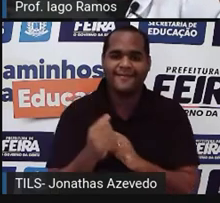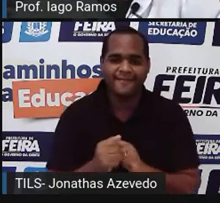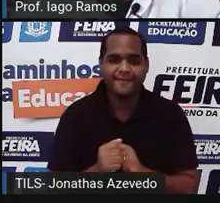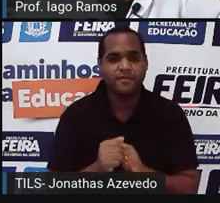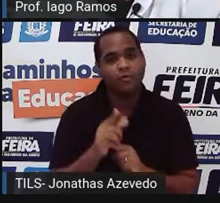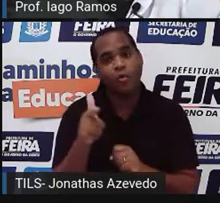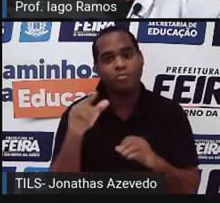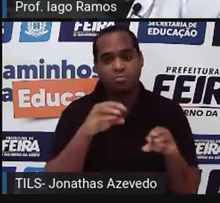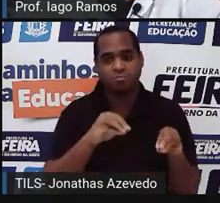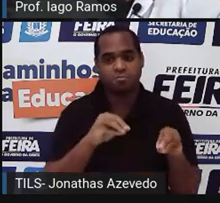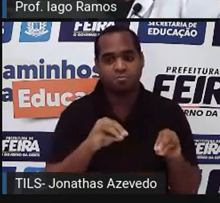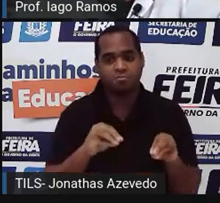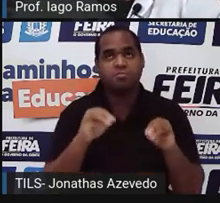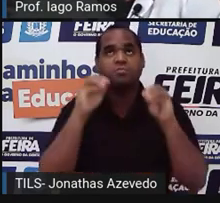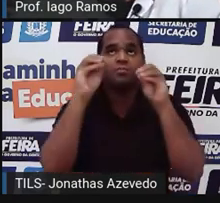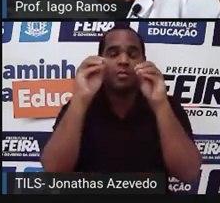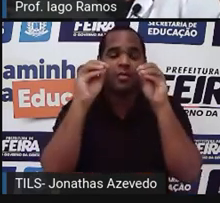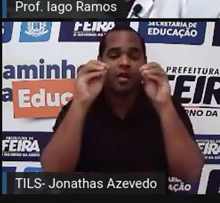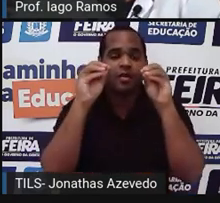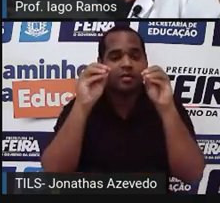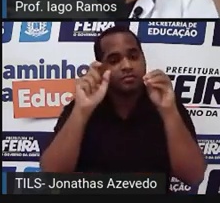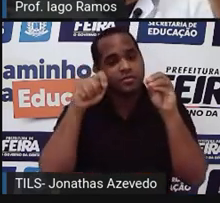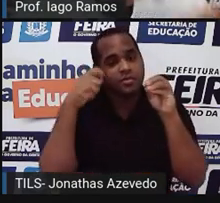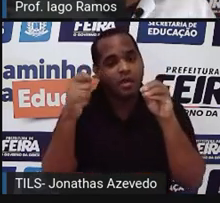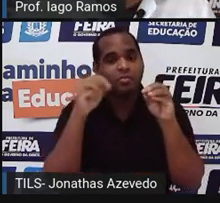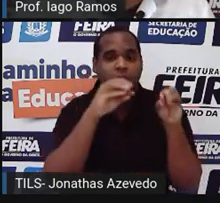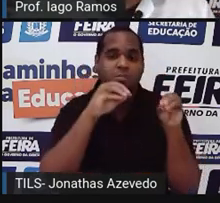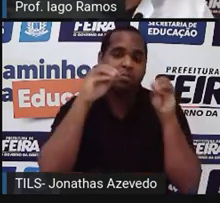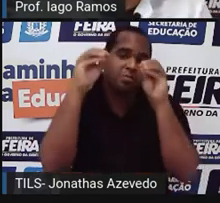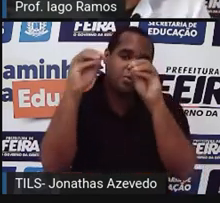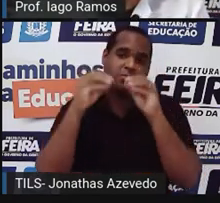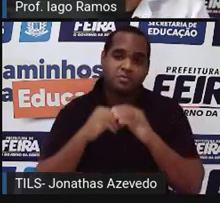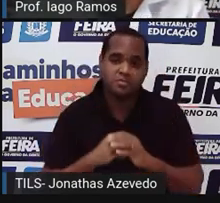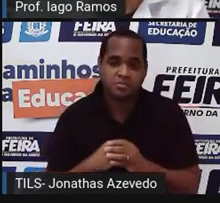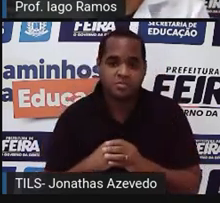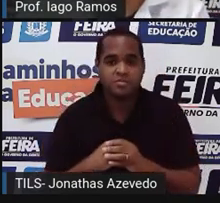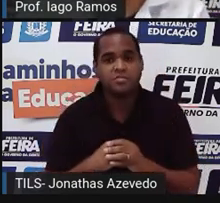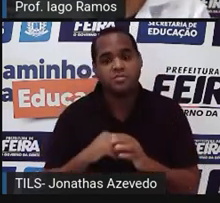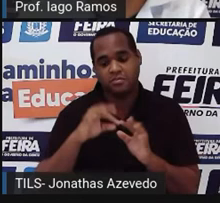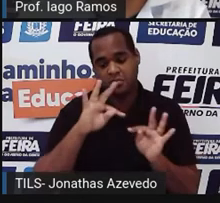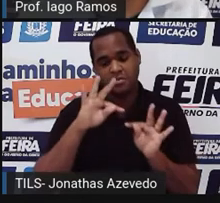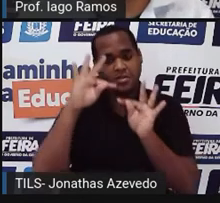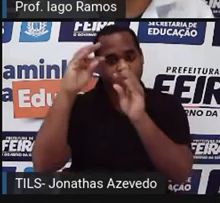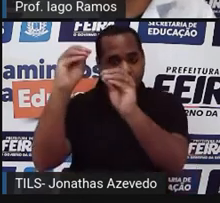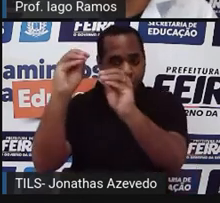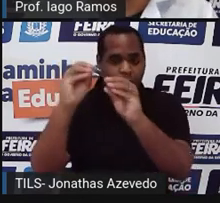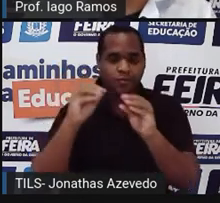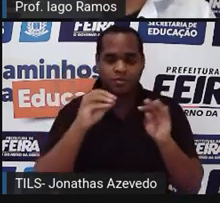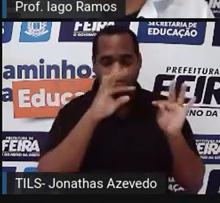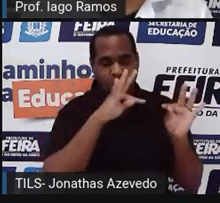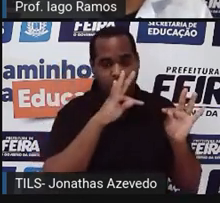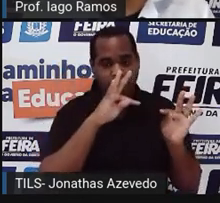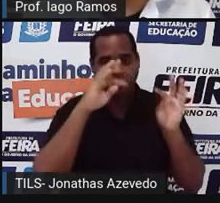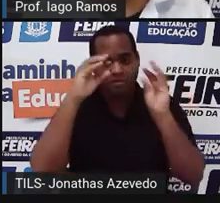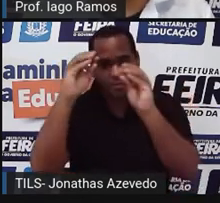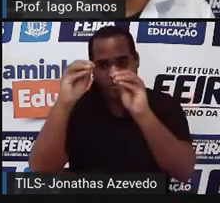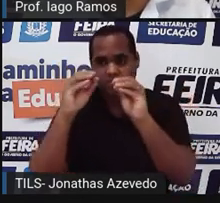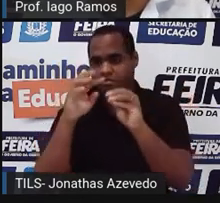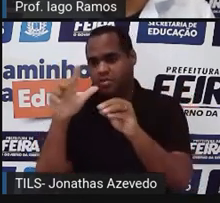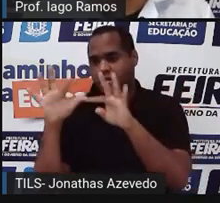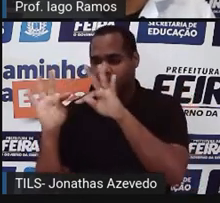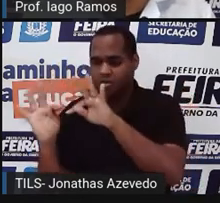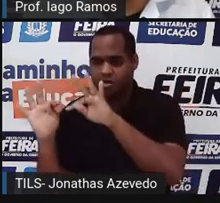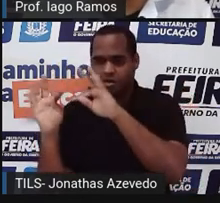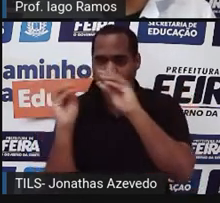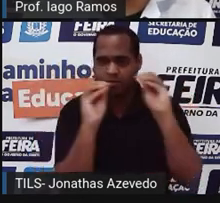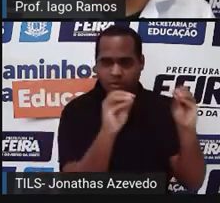cá, eu também fiz uma translação. Então, translação nada mais é do que movimentar.